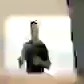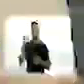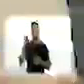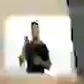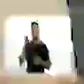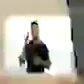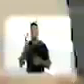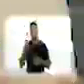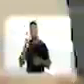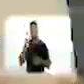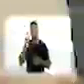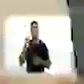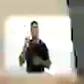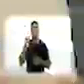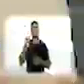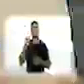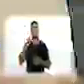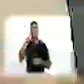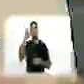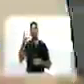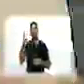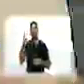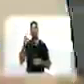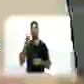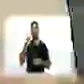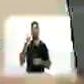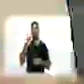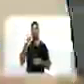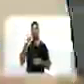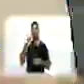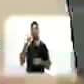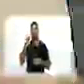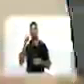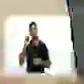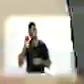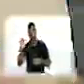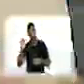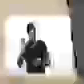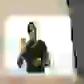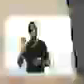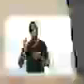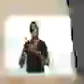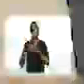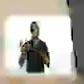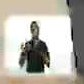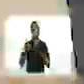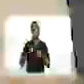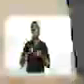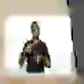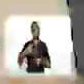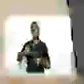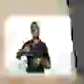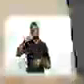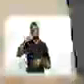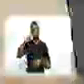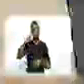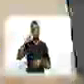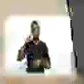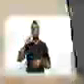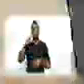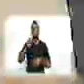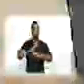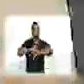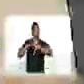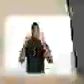a respeito da ligação eh o site tá disponível Eh meu telefone na hora que o pessoal Liga lá no site não não fica